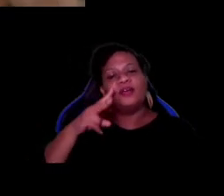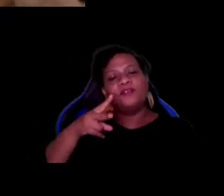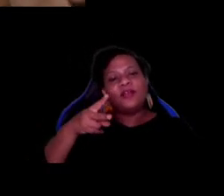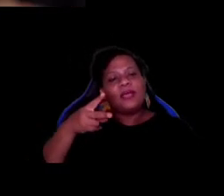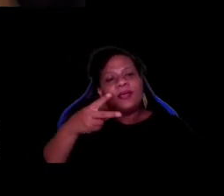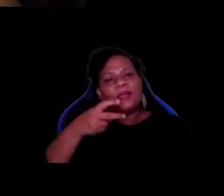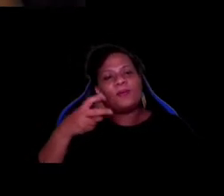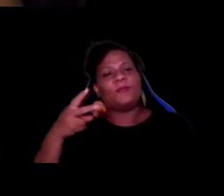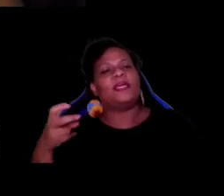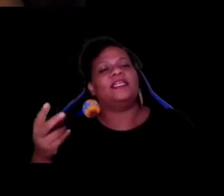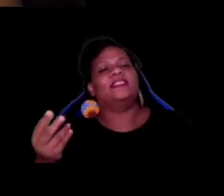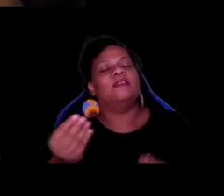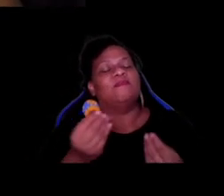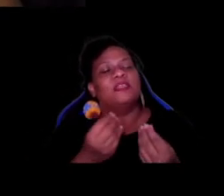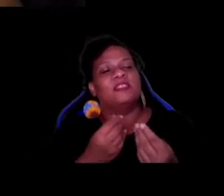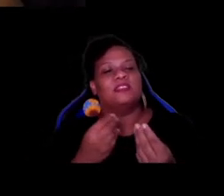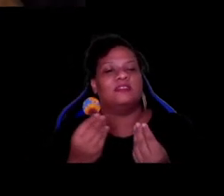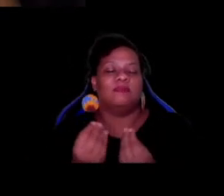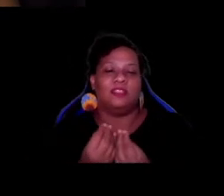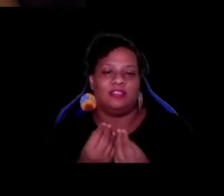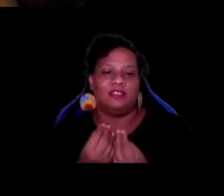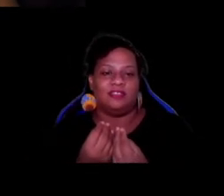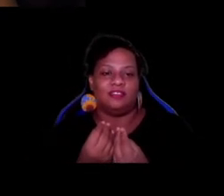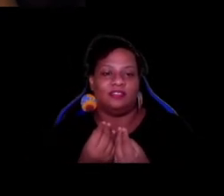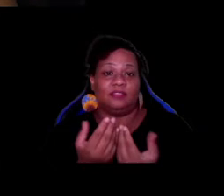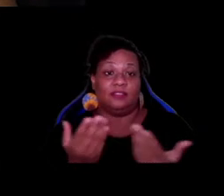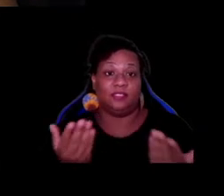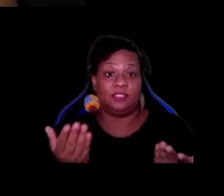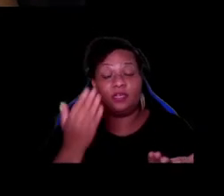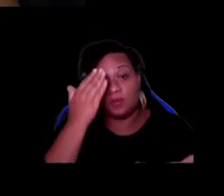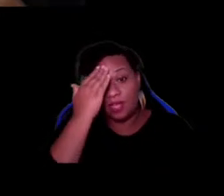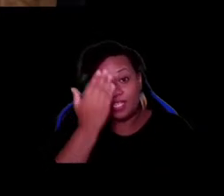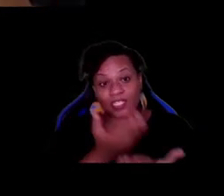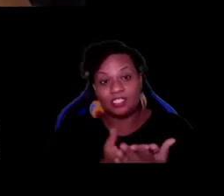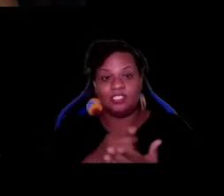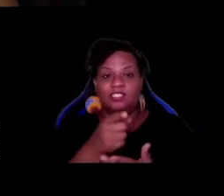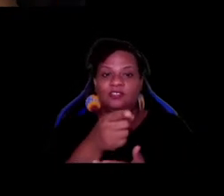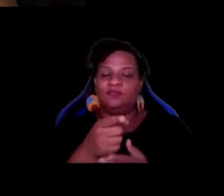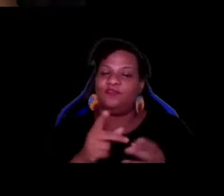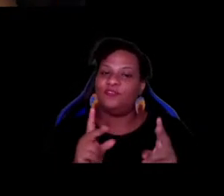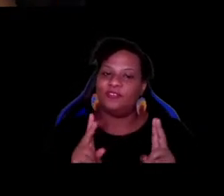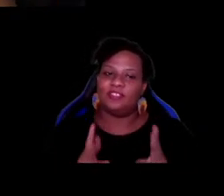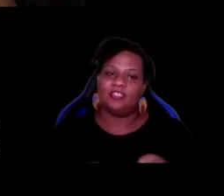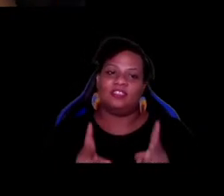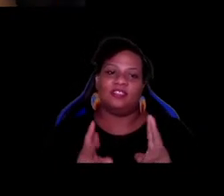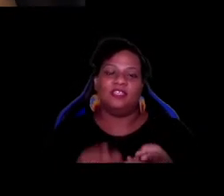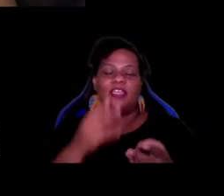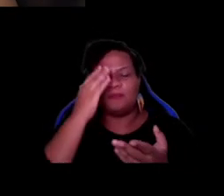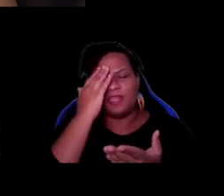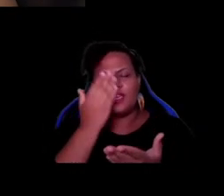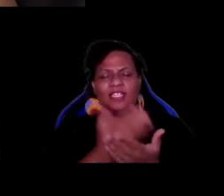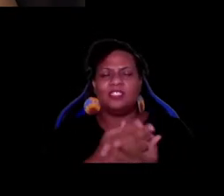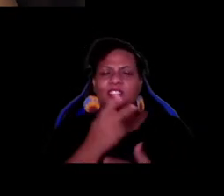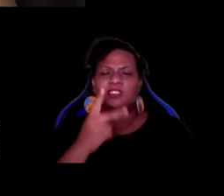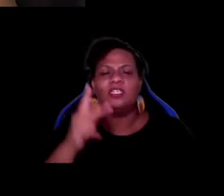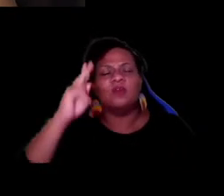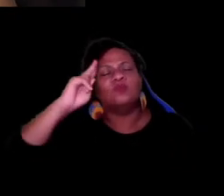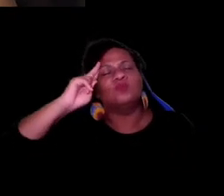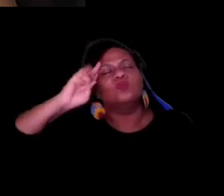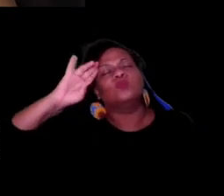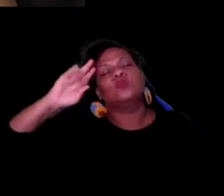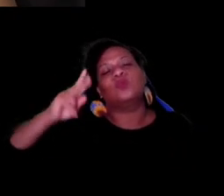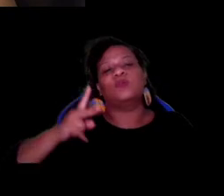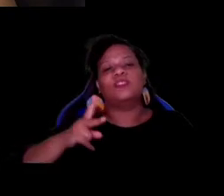a sensibilidade. Então, acreditem sempre em vocês, acreditem sempre no sonho que vocês têm no coração